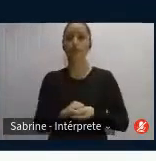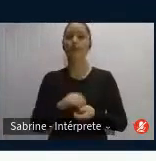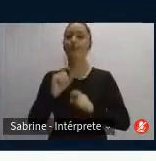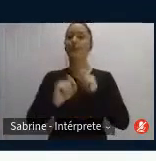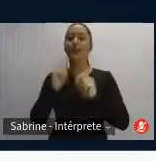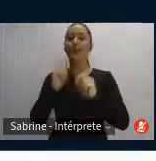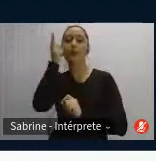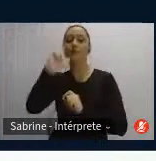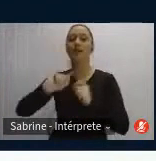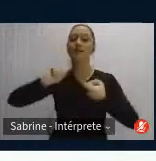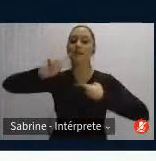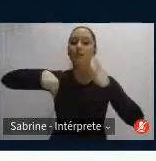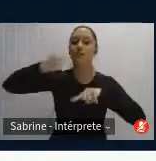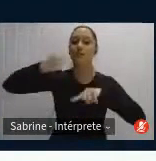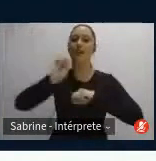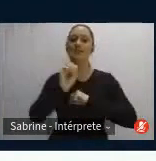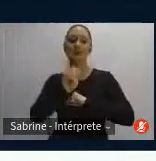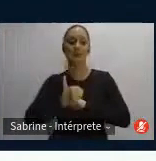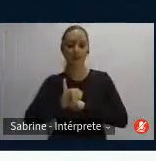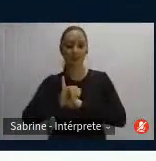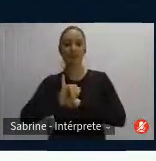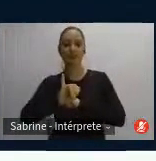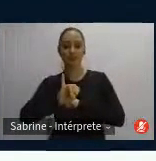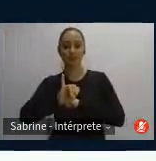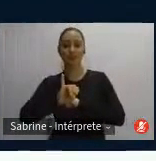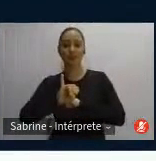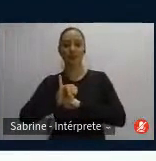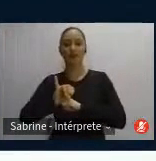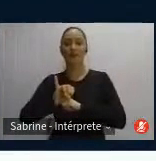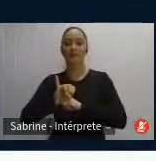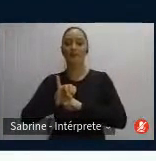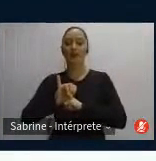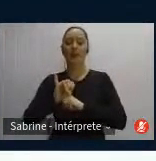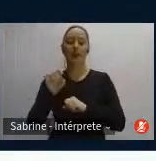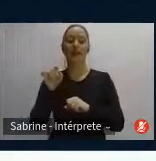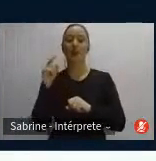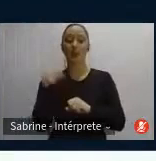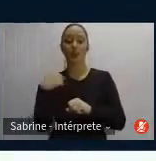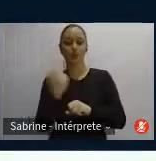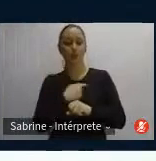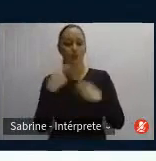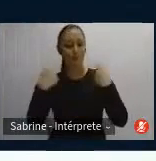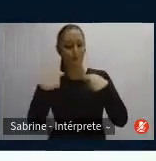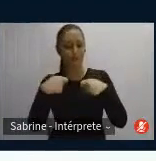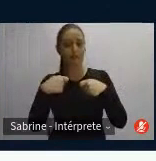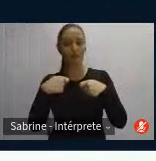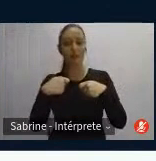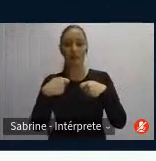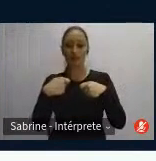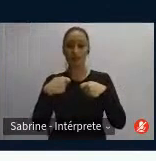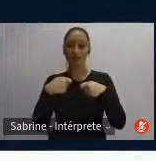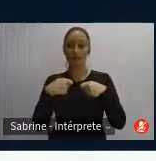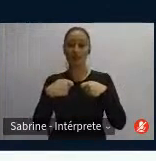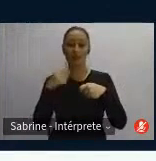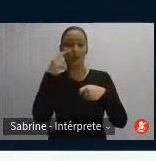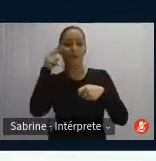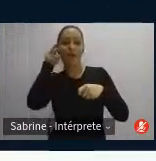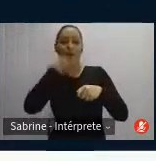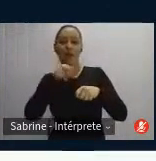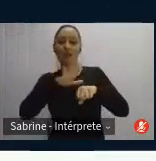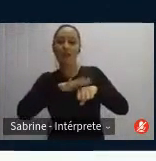né, tratado de forma não isolada, mas esses problemas precisam ser tratados de forma